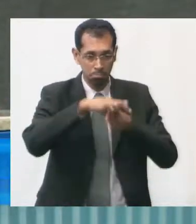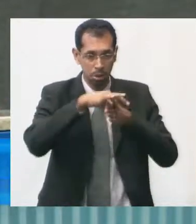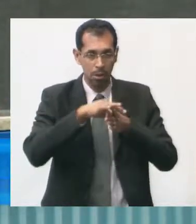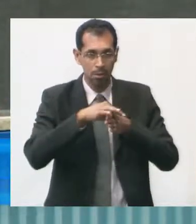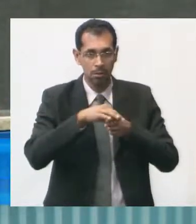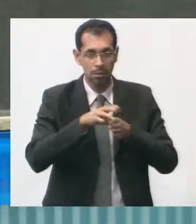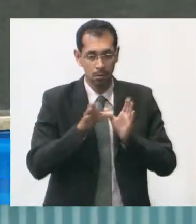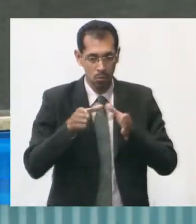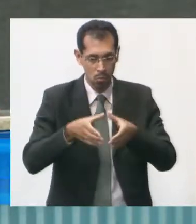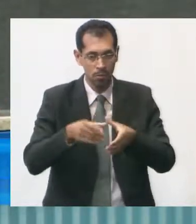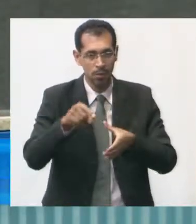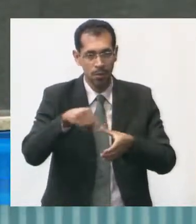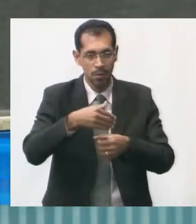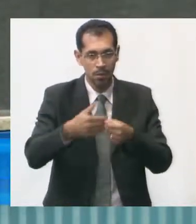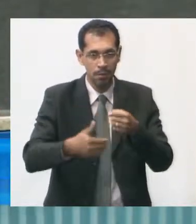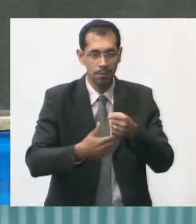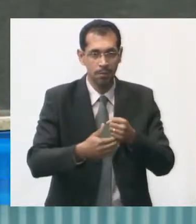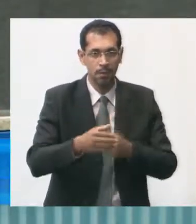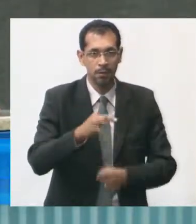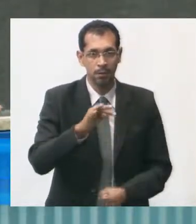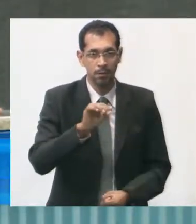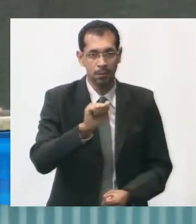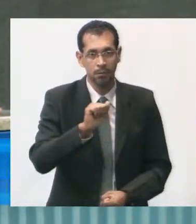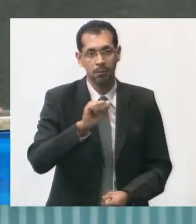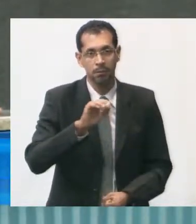vitória. Parabéns, vereador Sandro Parrini.